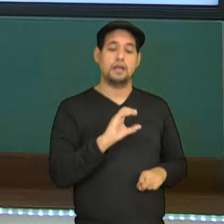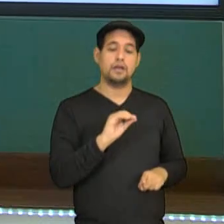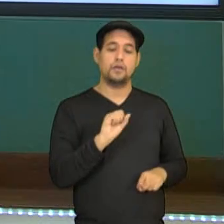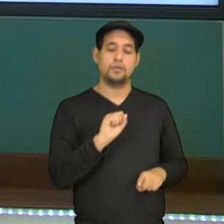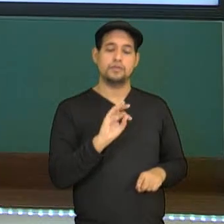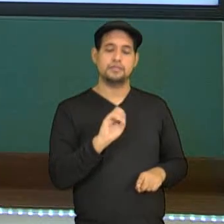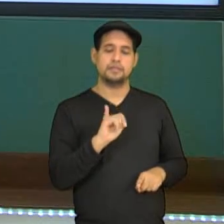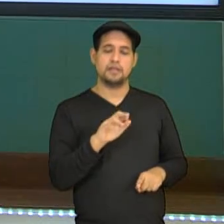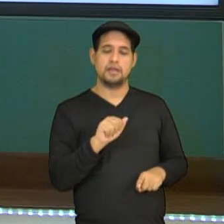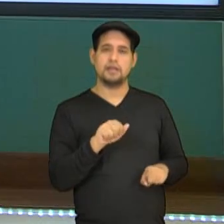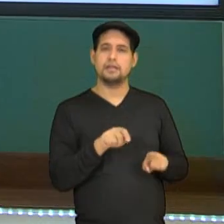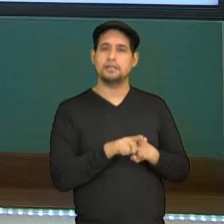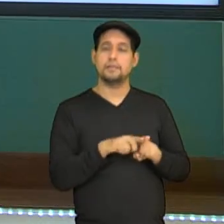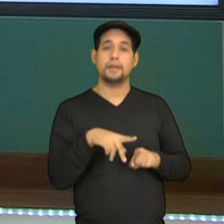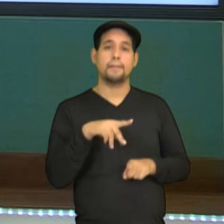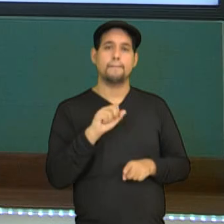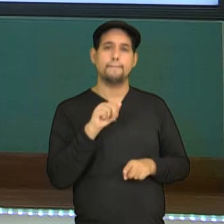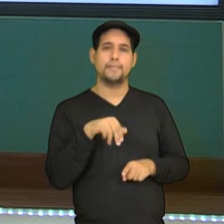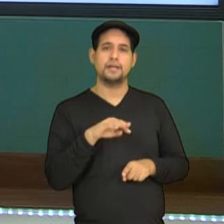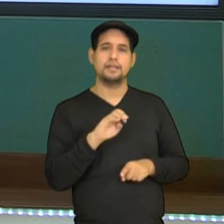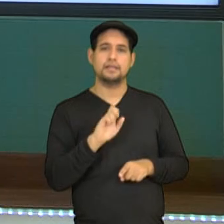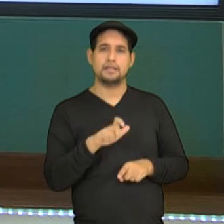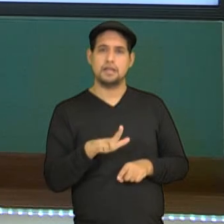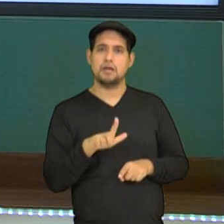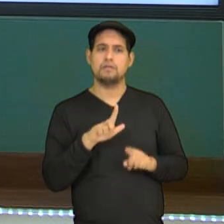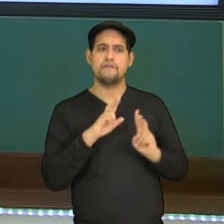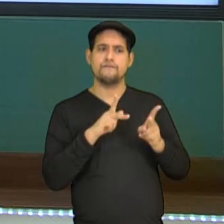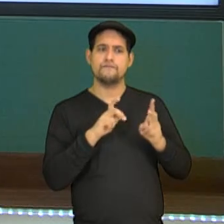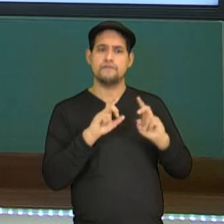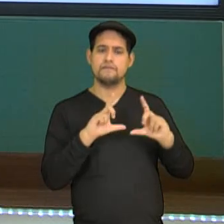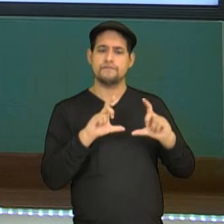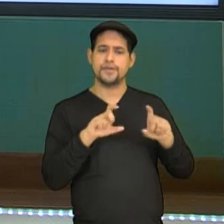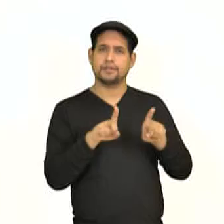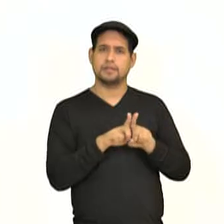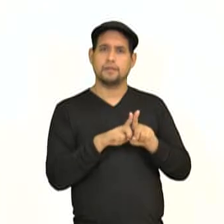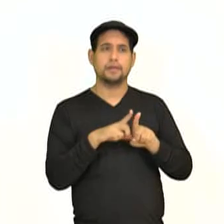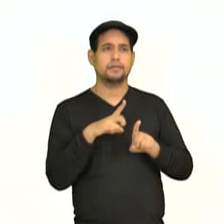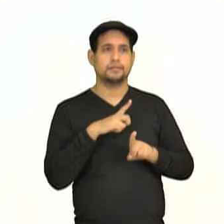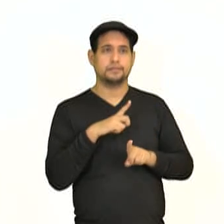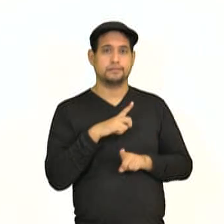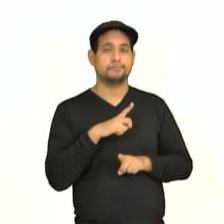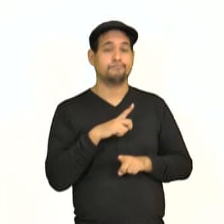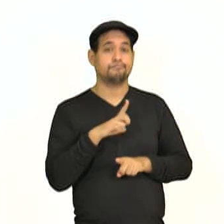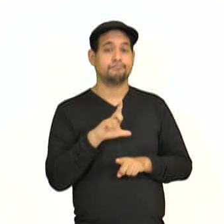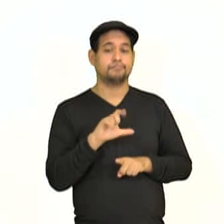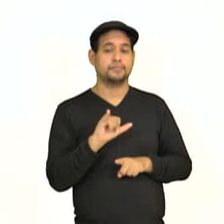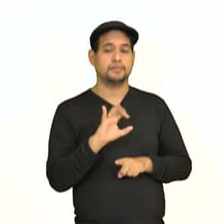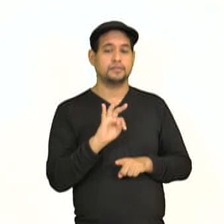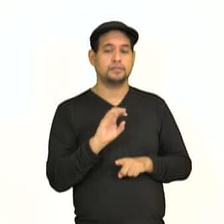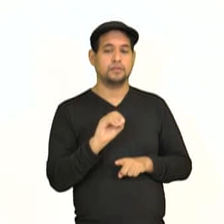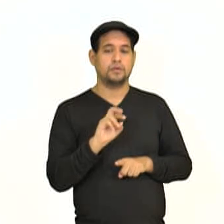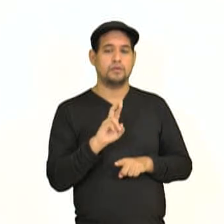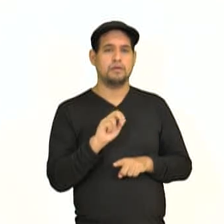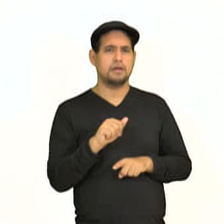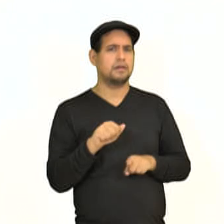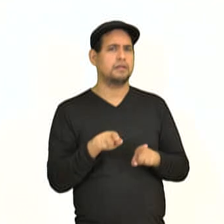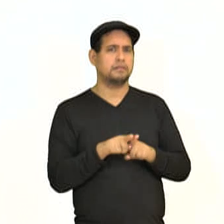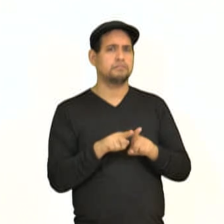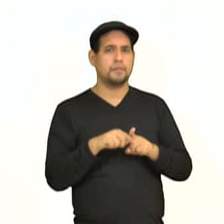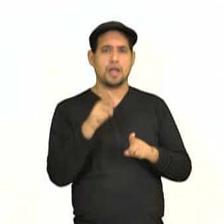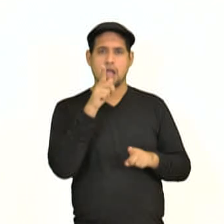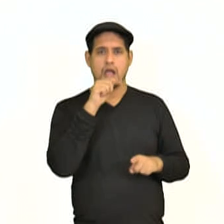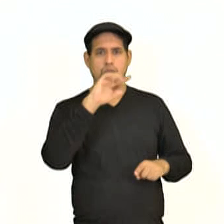costeira e a planície do Pantanal. Aqui visualizada na imagem. Então nós temos a planície litorânea ou costeira, que